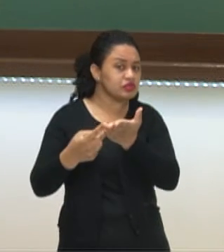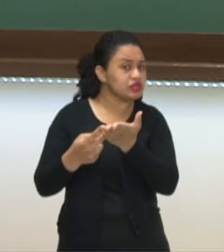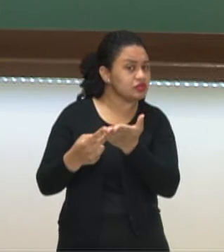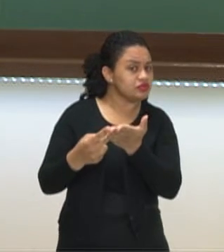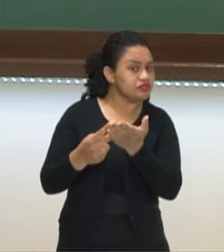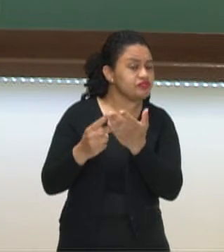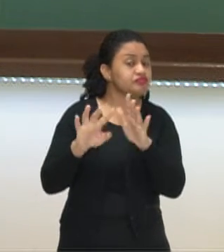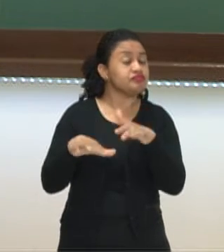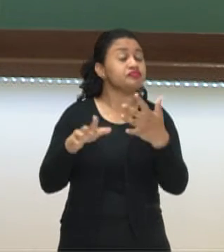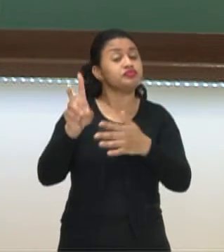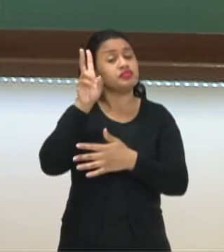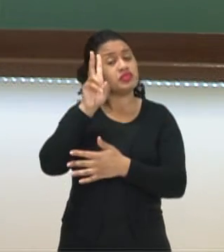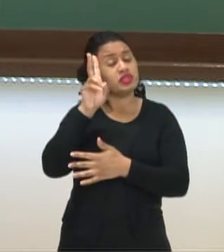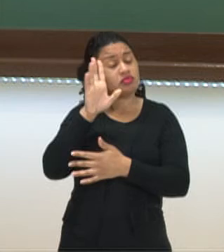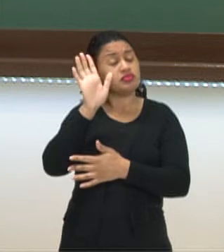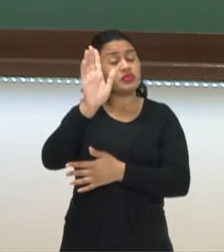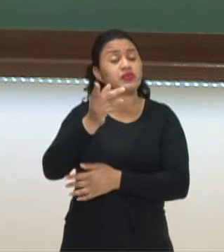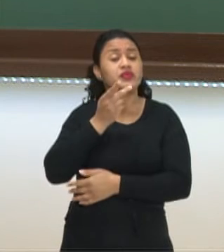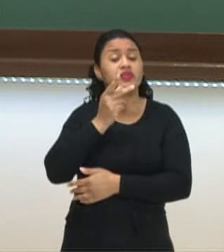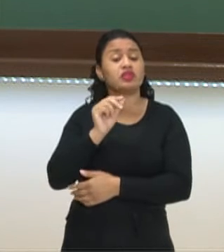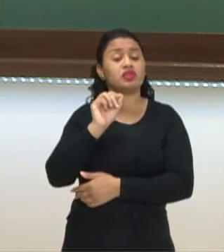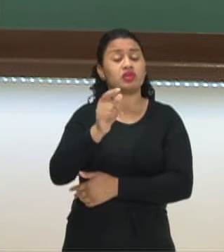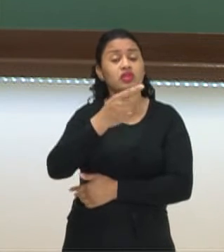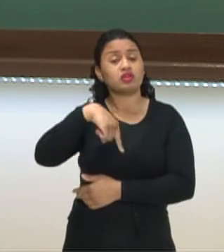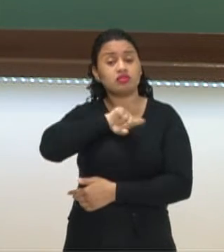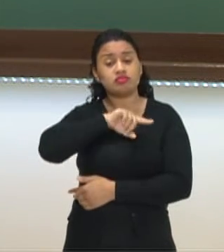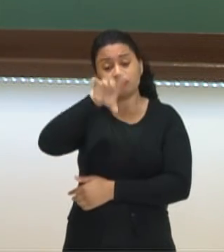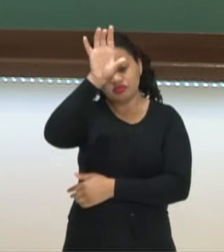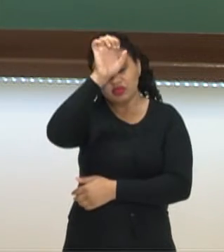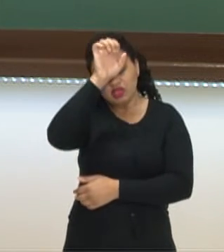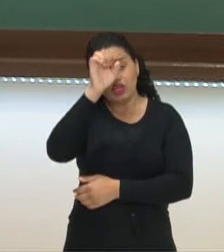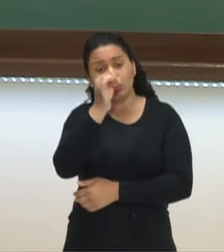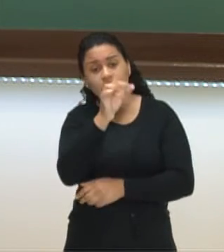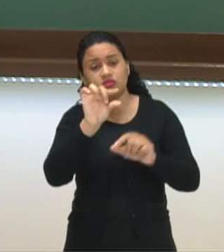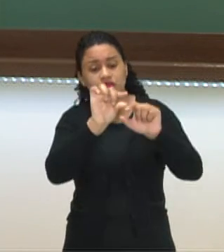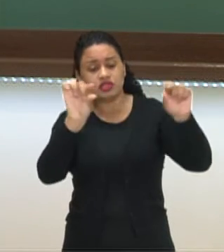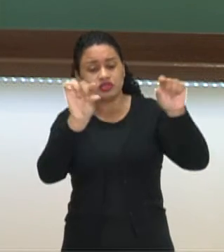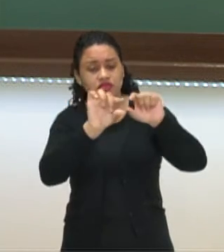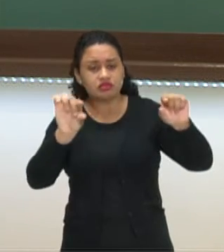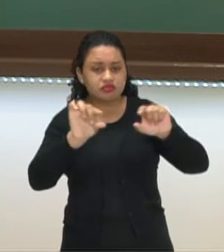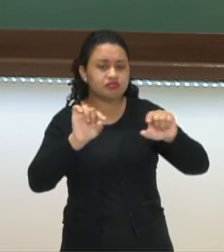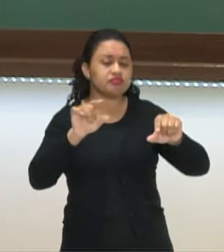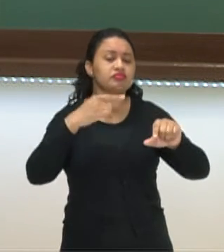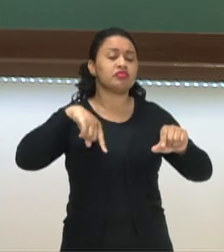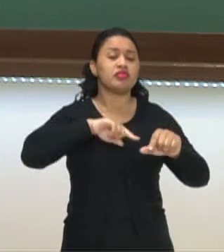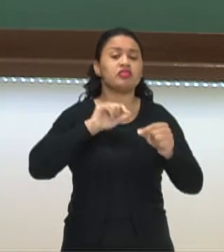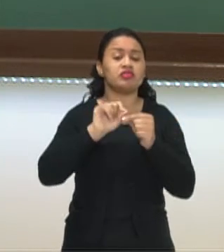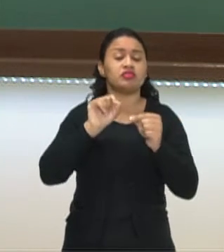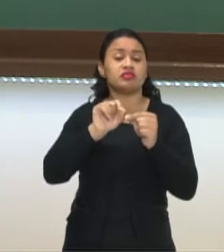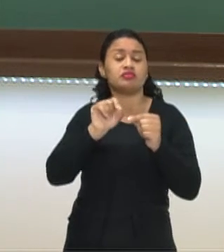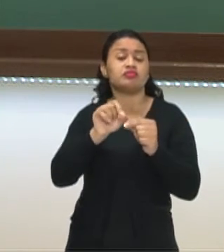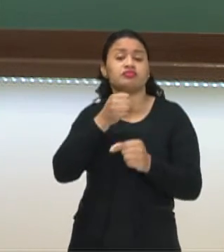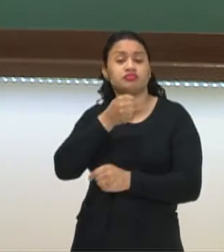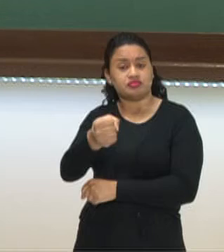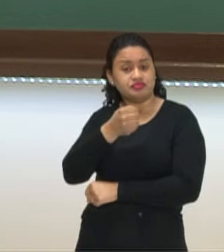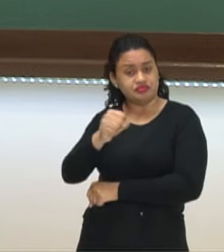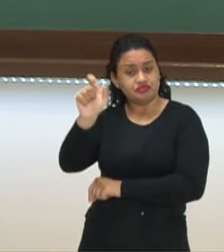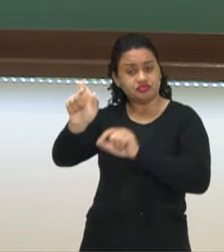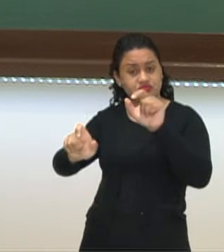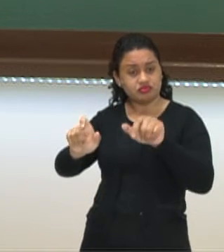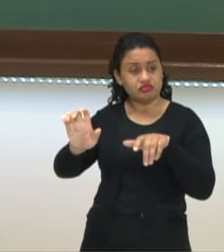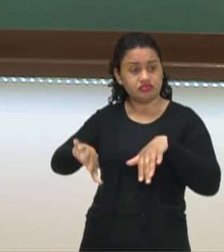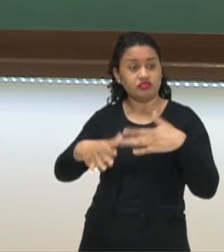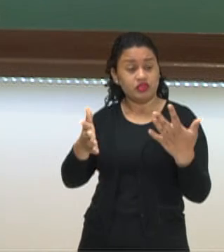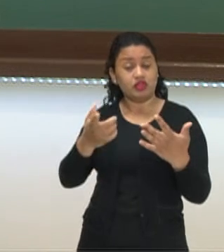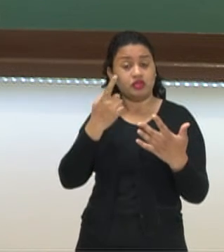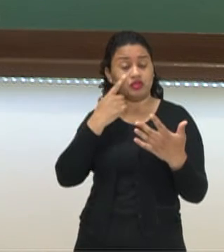pedindo? Lembra que nós falamos que a gente ia aprender algumas frasezinhas para fazer uma entrevista de alguém? Então